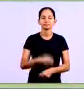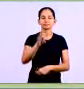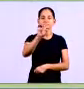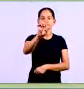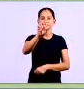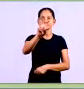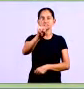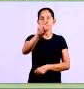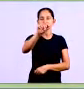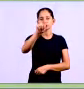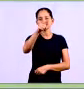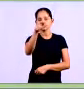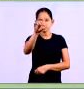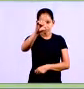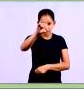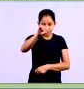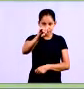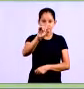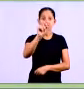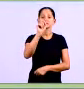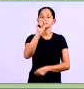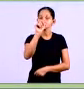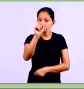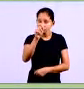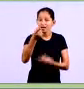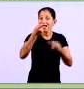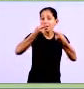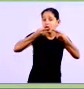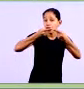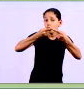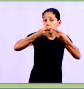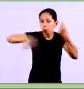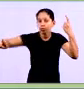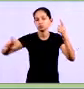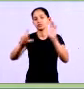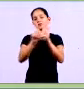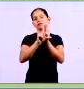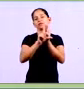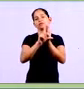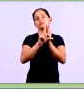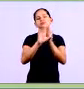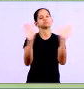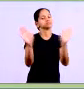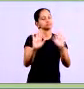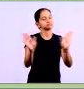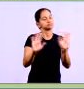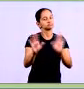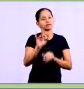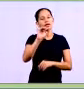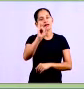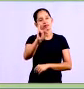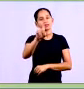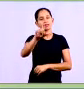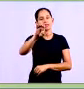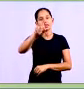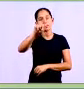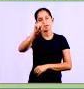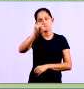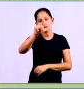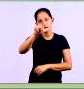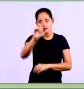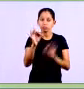Evasão. Evasão é um ato ilícito, ou seja, contrário à lei ou ainda ilegal. Omitir